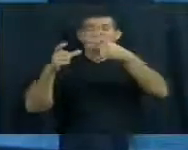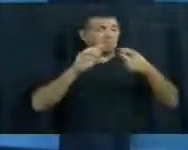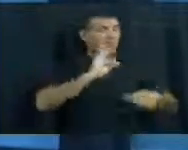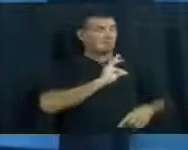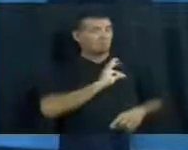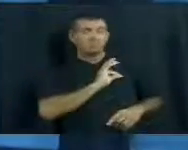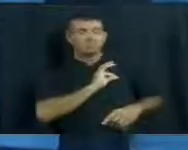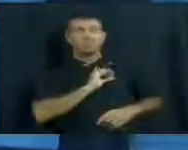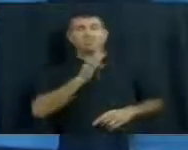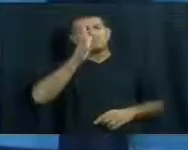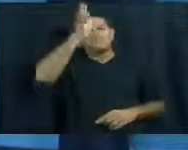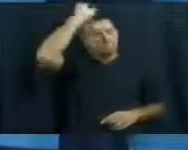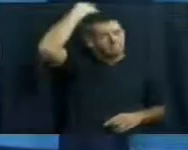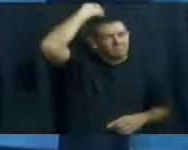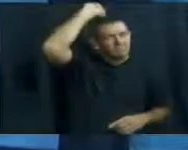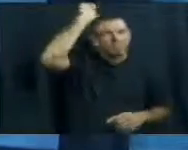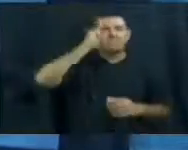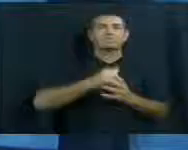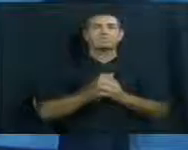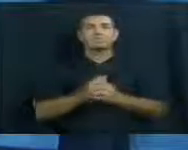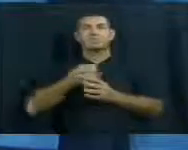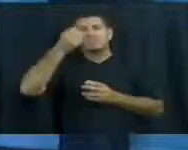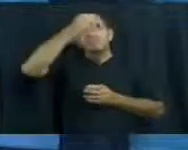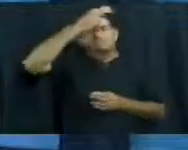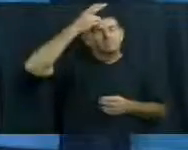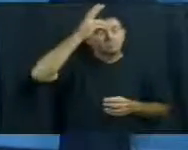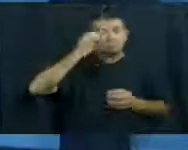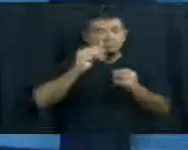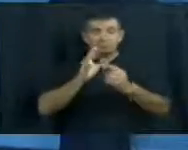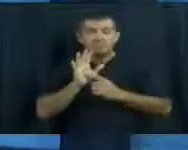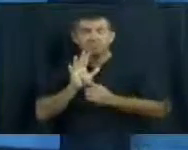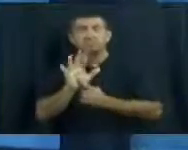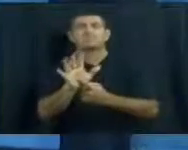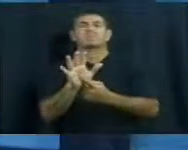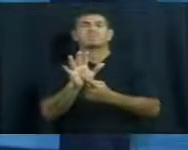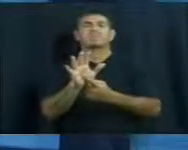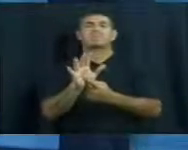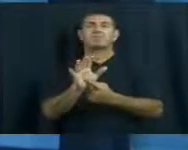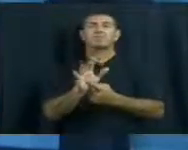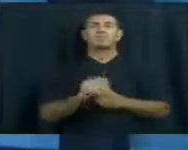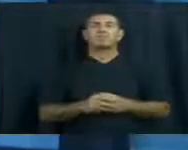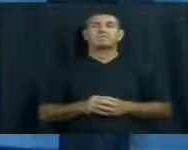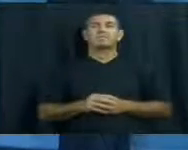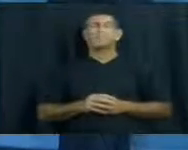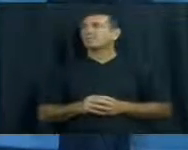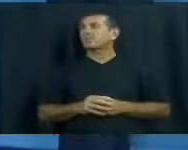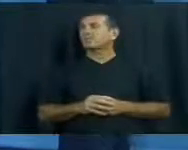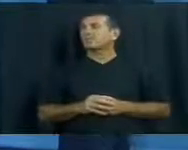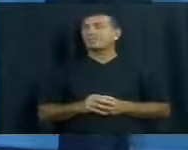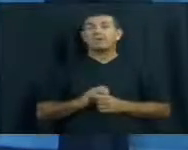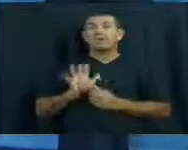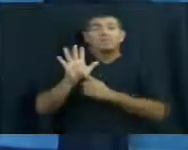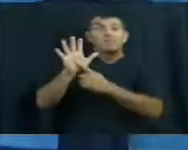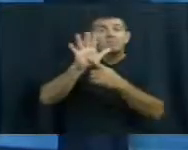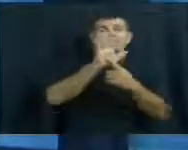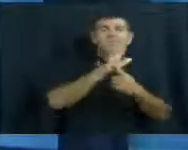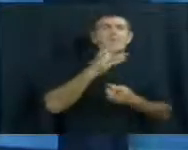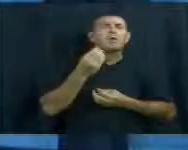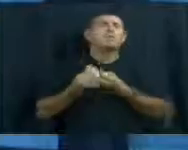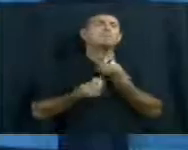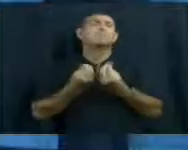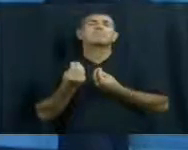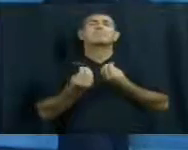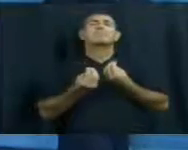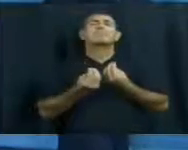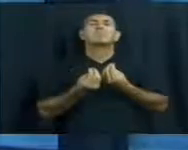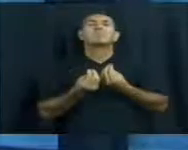Militar, Corpo de Bombeiro, Prefeitura, exatamente. Então, o mapa do samba, que vai chegar, é esse mapazinho aqui. Então,